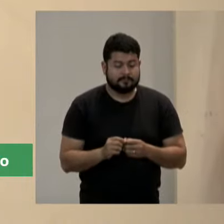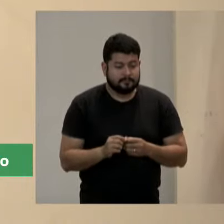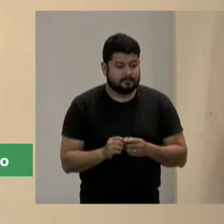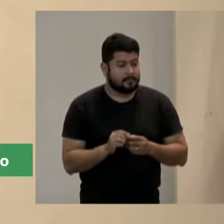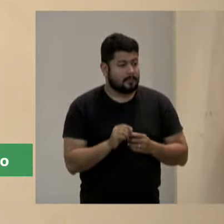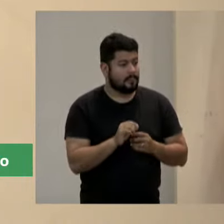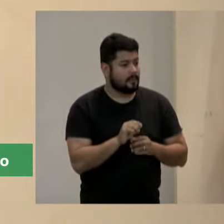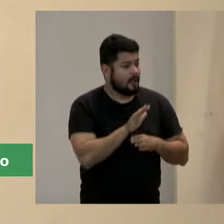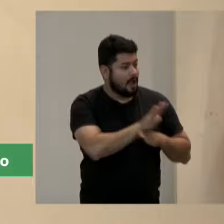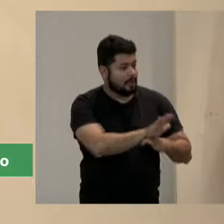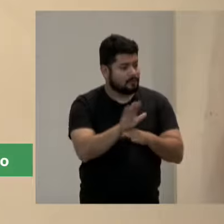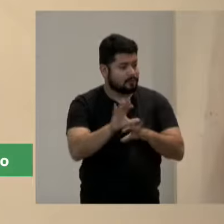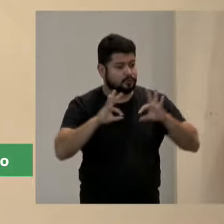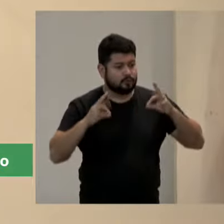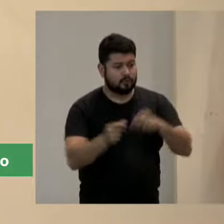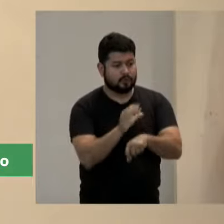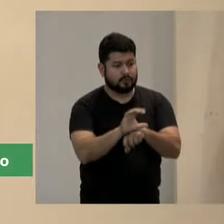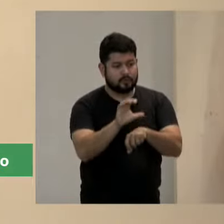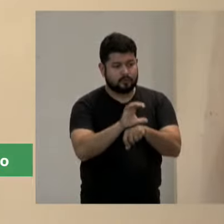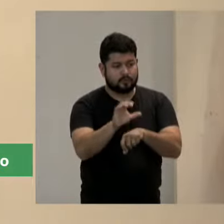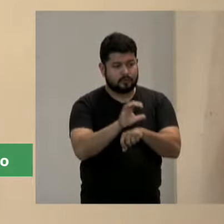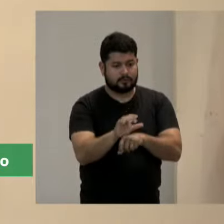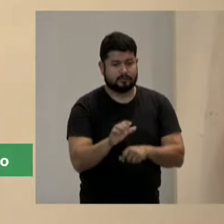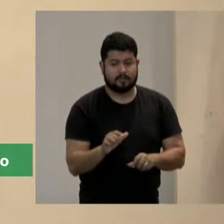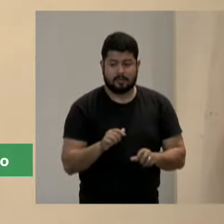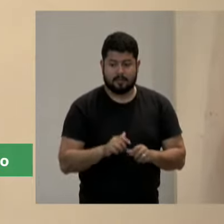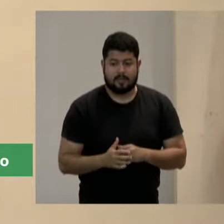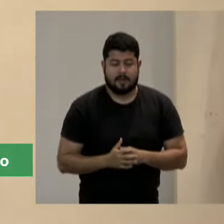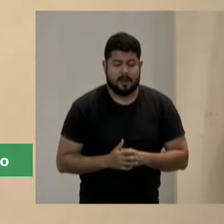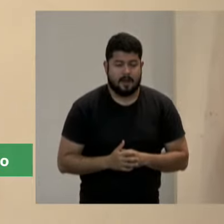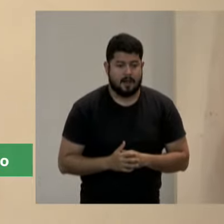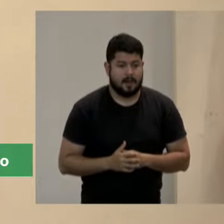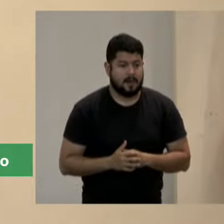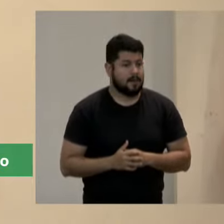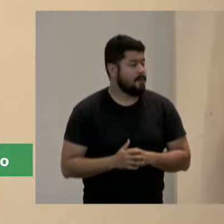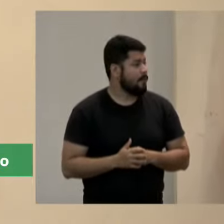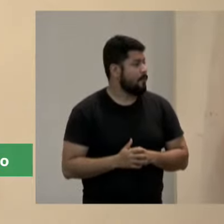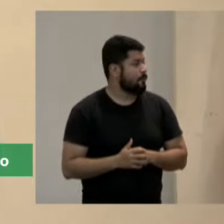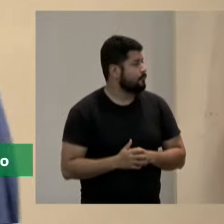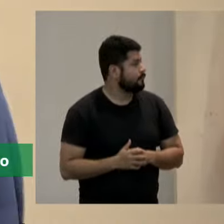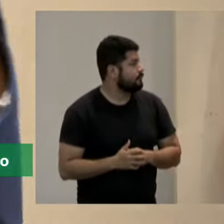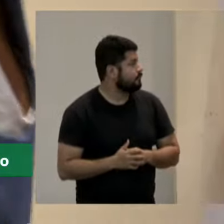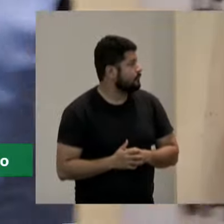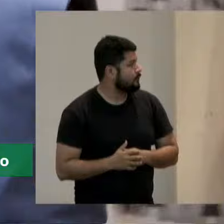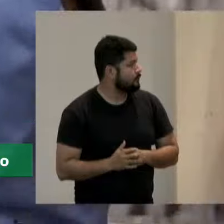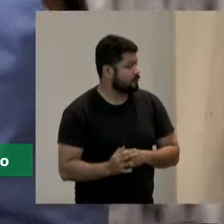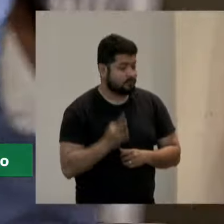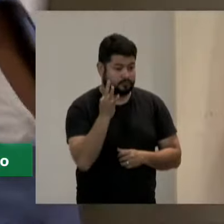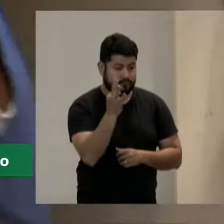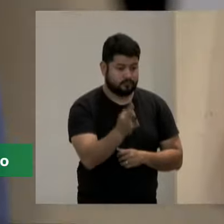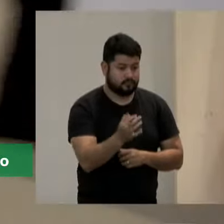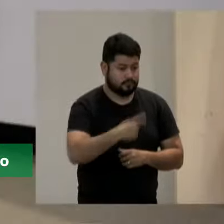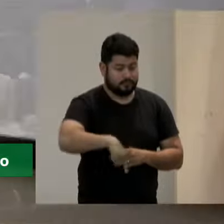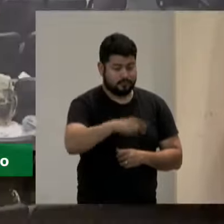Espero que a gente tenha outras oportunidades para que a gente possa discutir mais sobre isso. Aqui tem